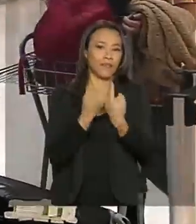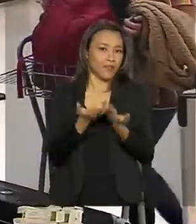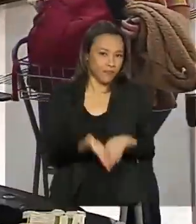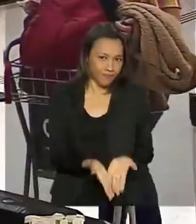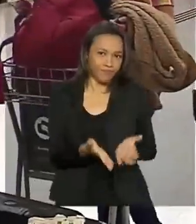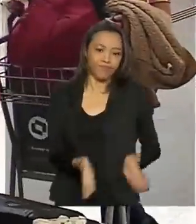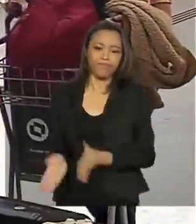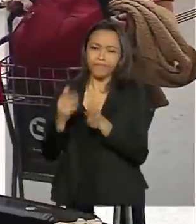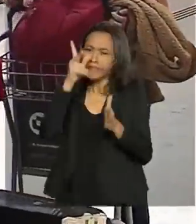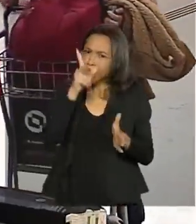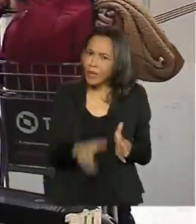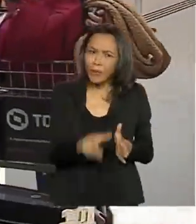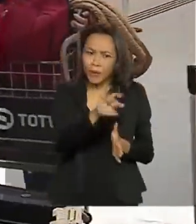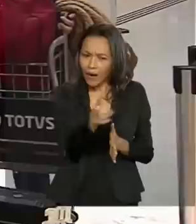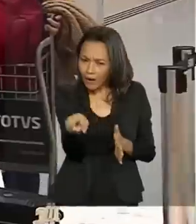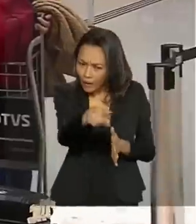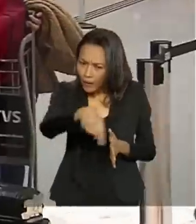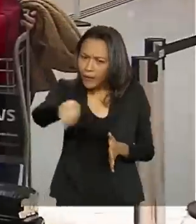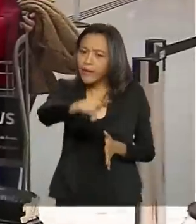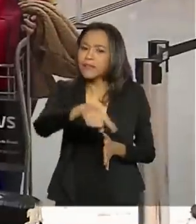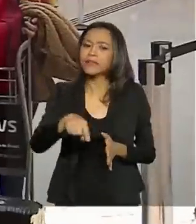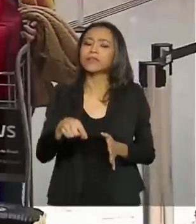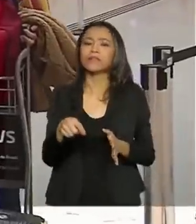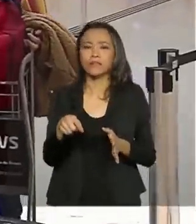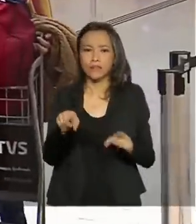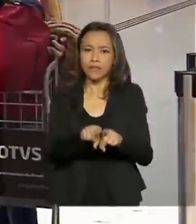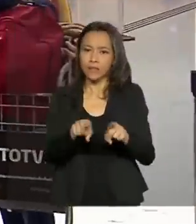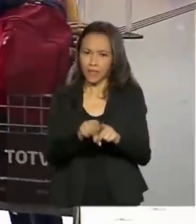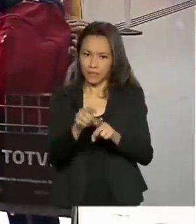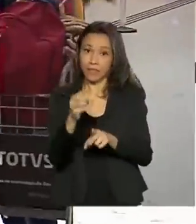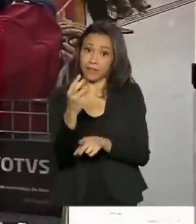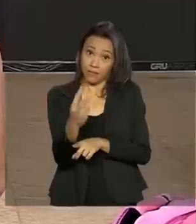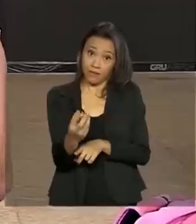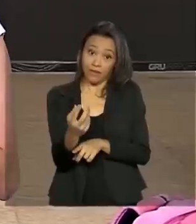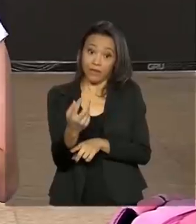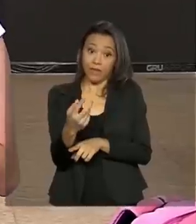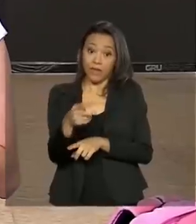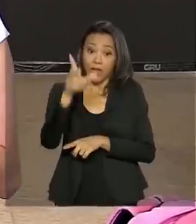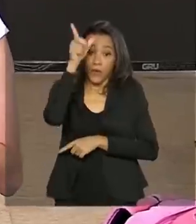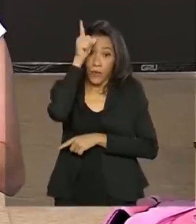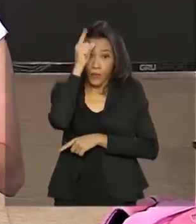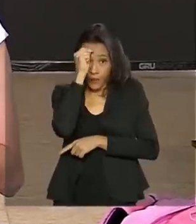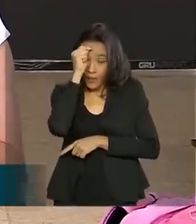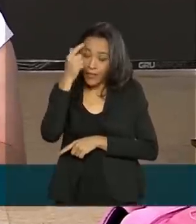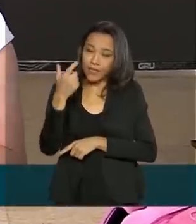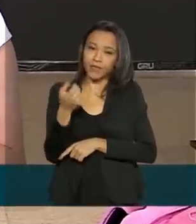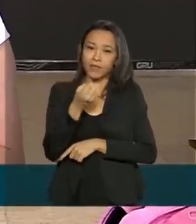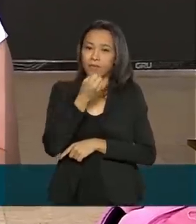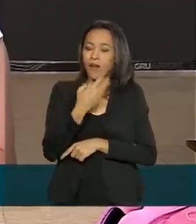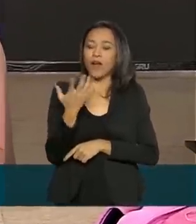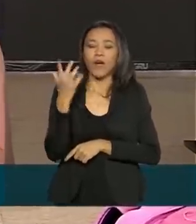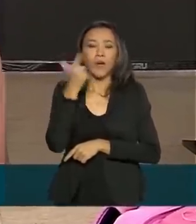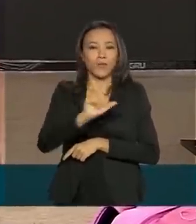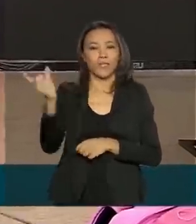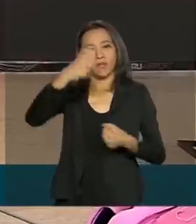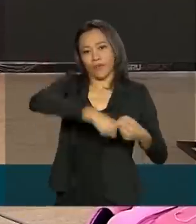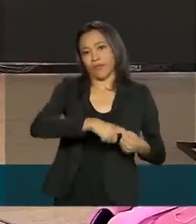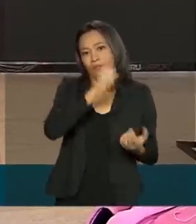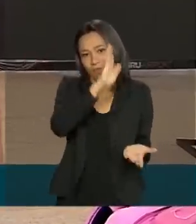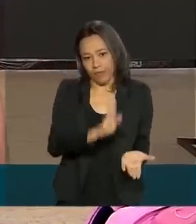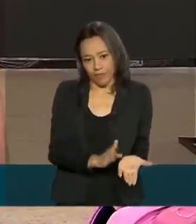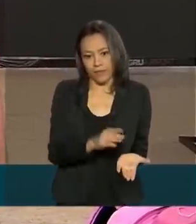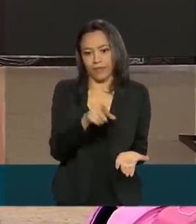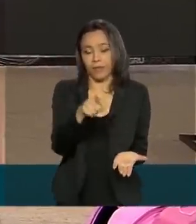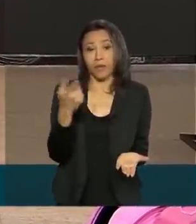situação semelhante a dos estudantes tamires araújo e bruna pascuetto dá um alívio assim muito grande conseguir voltar e